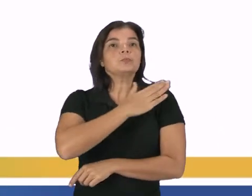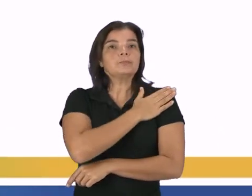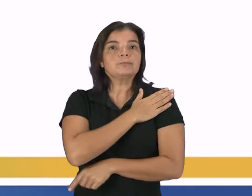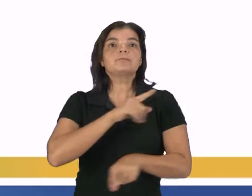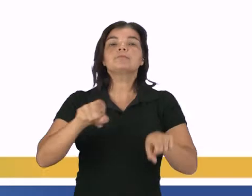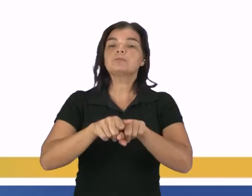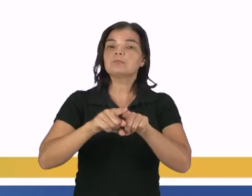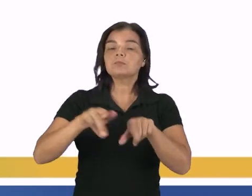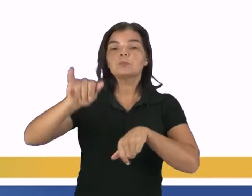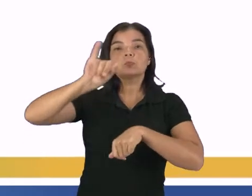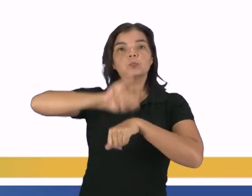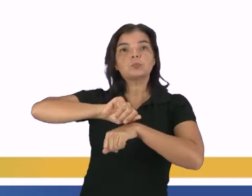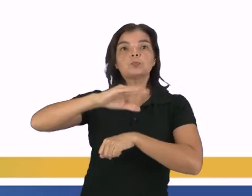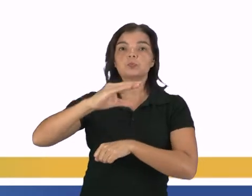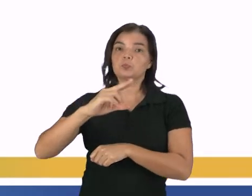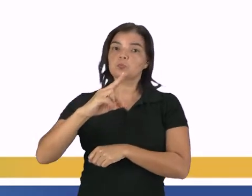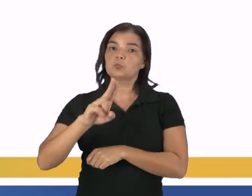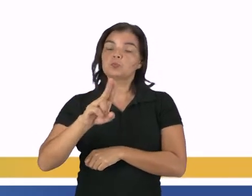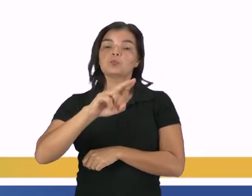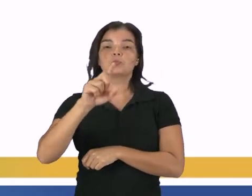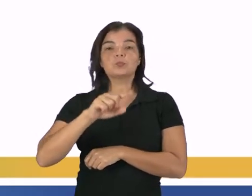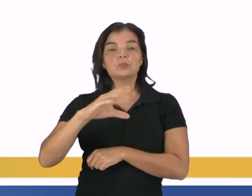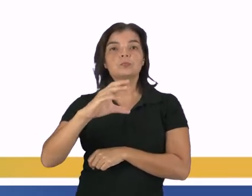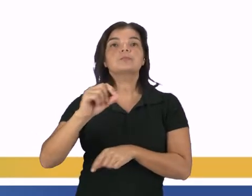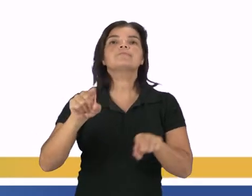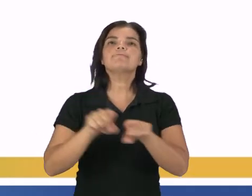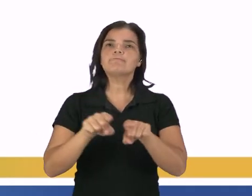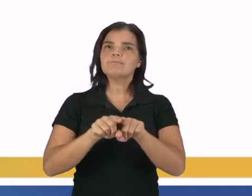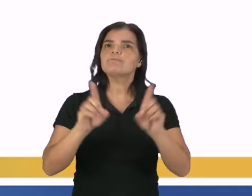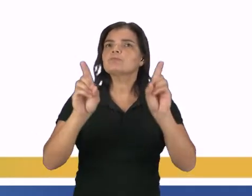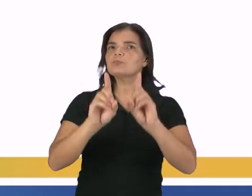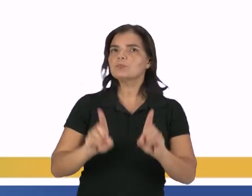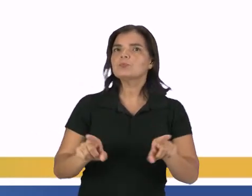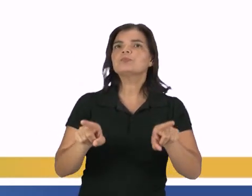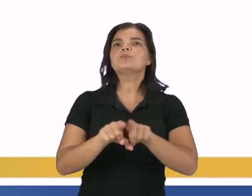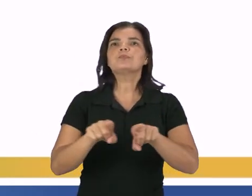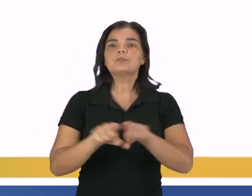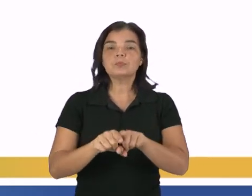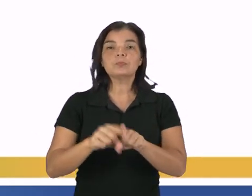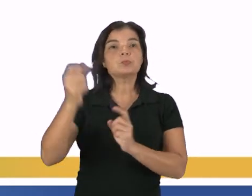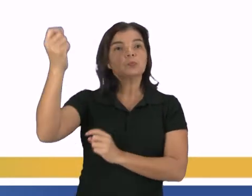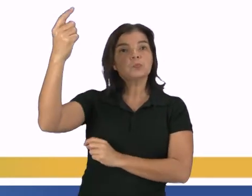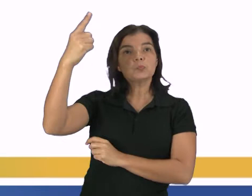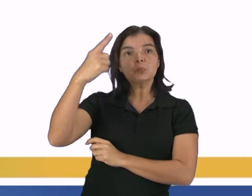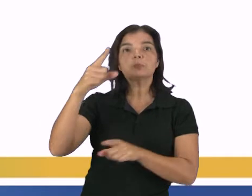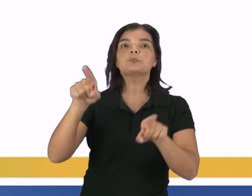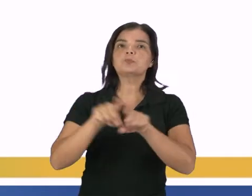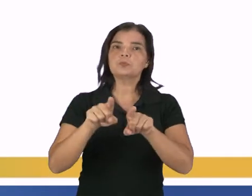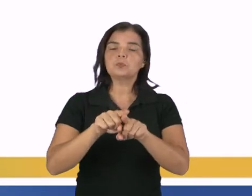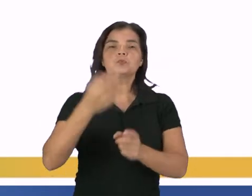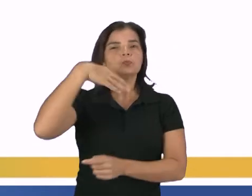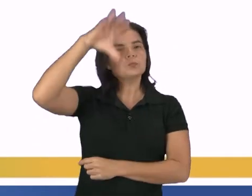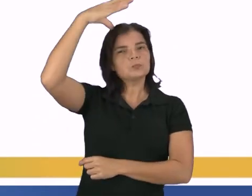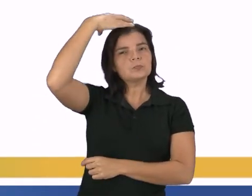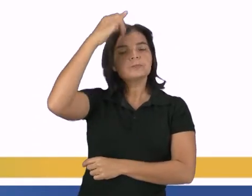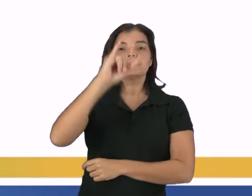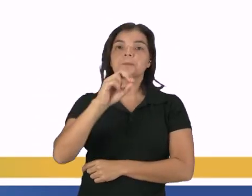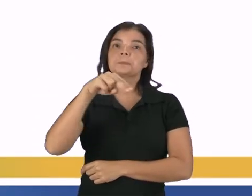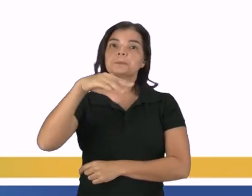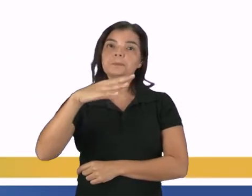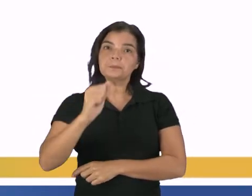e, tal como os astecas e maias, também cultuavam especialmente a divindade solar. O rei Inca, que, além